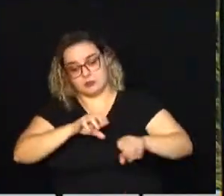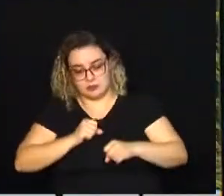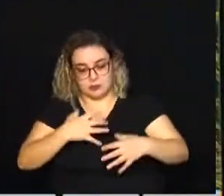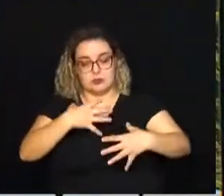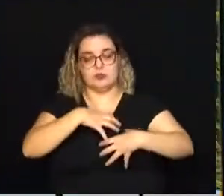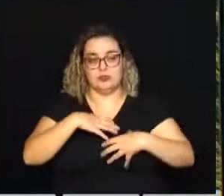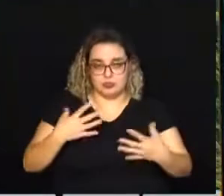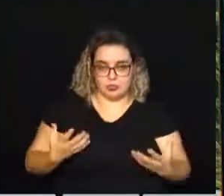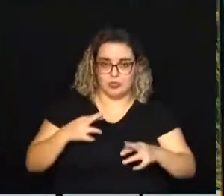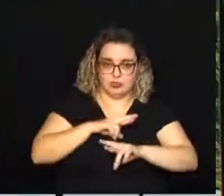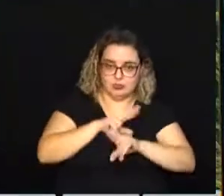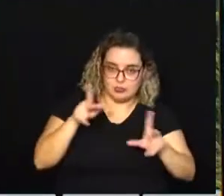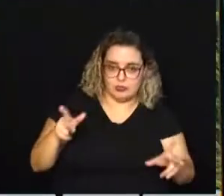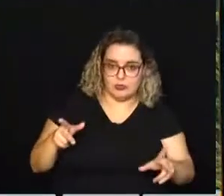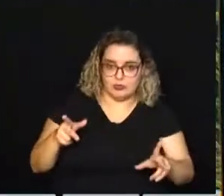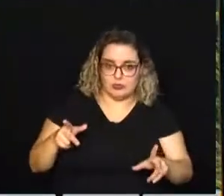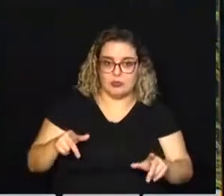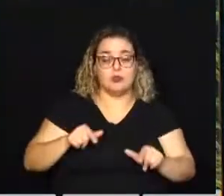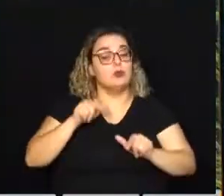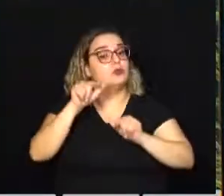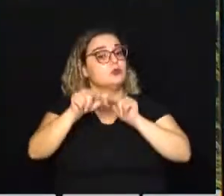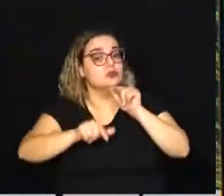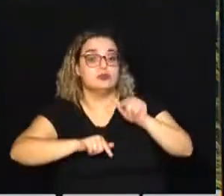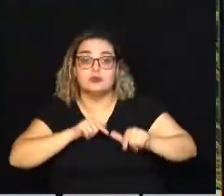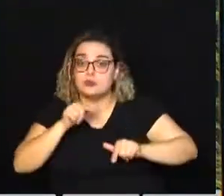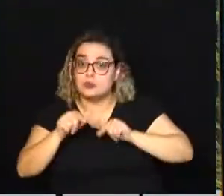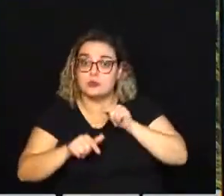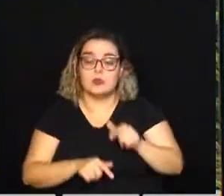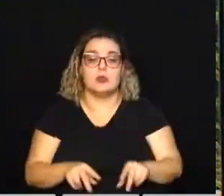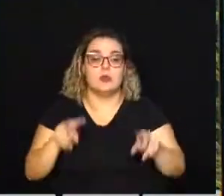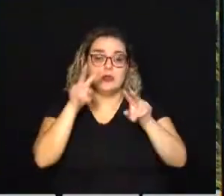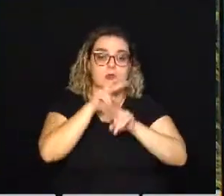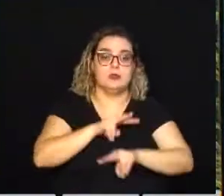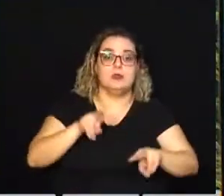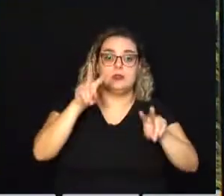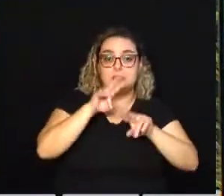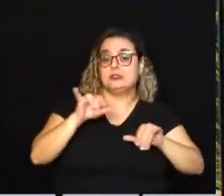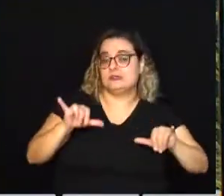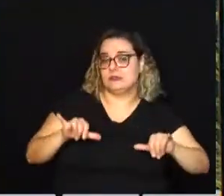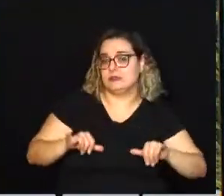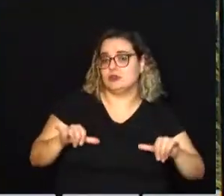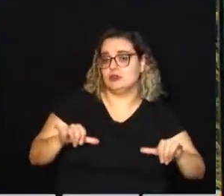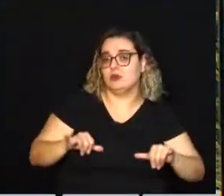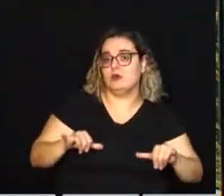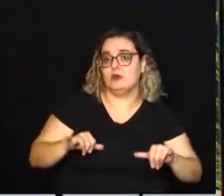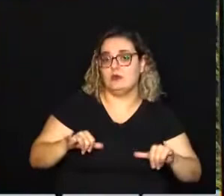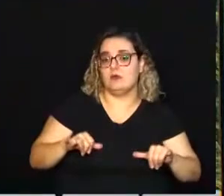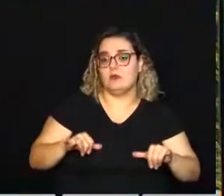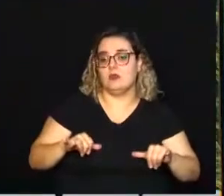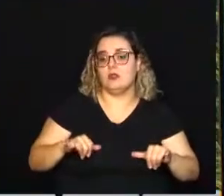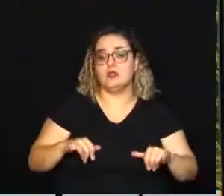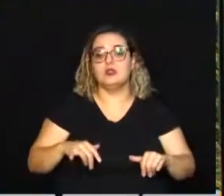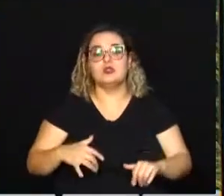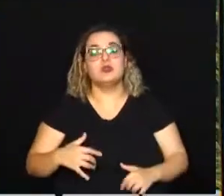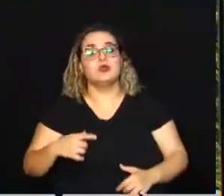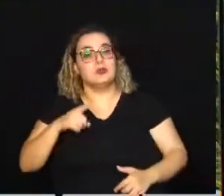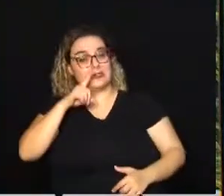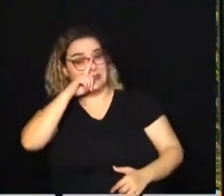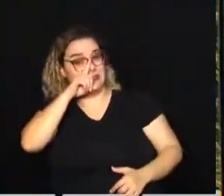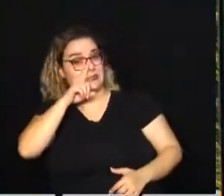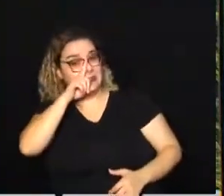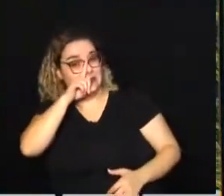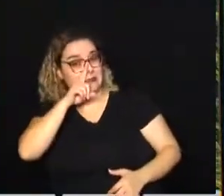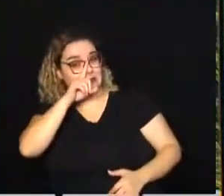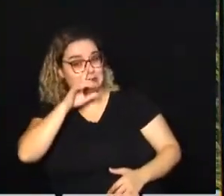coloca, como os trabalhadores. A gente tem visto que quem mais tem sofrido com essa pandemia, quem mais tem se arriscado,